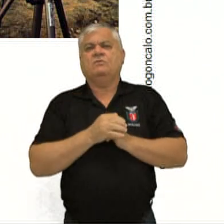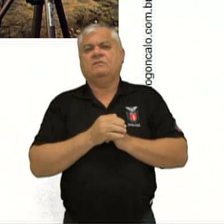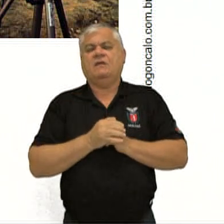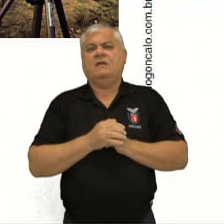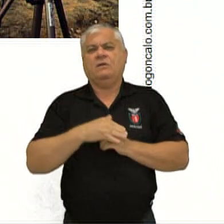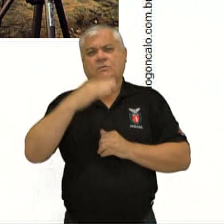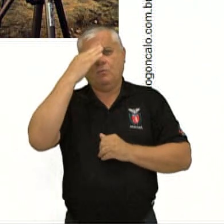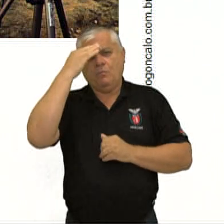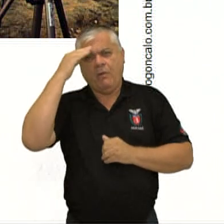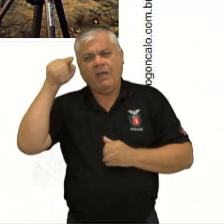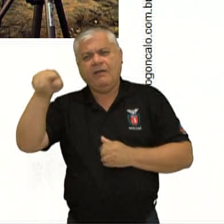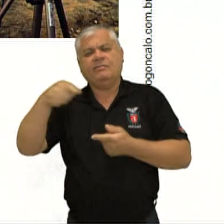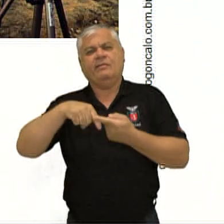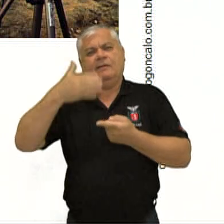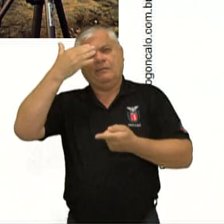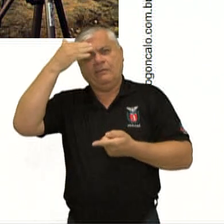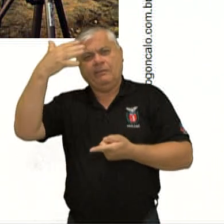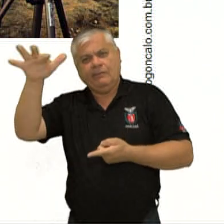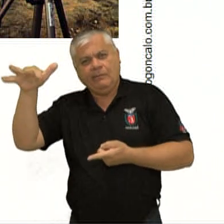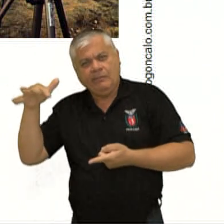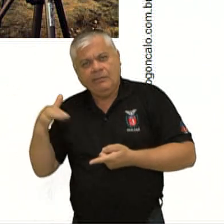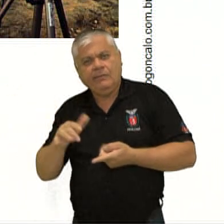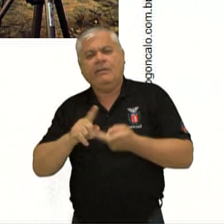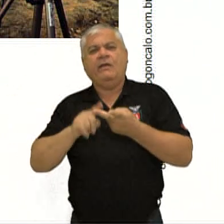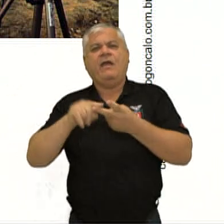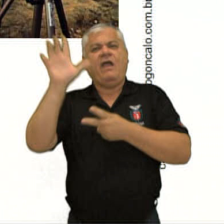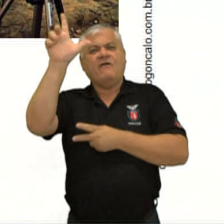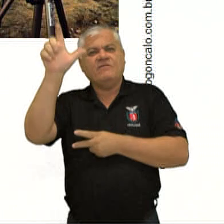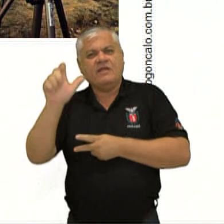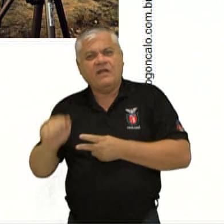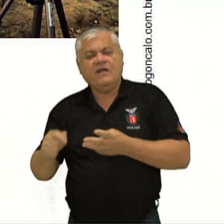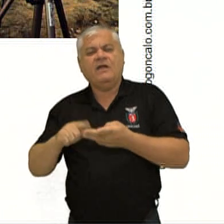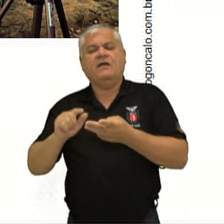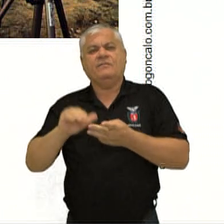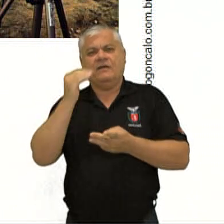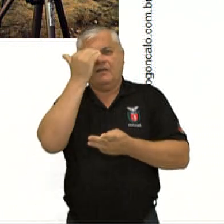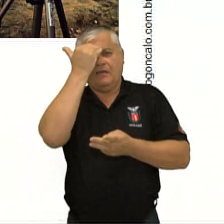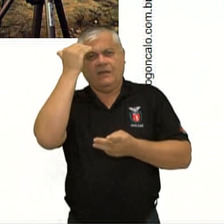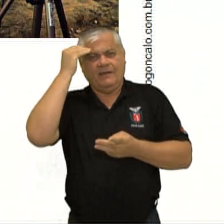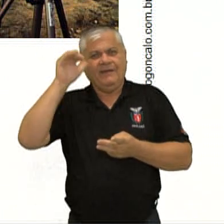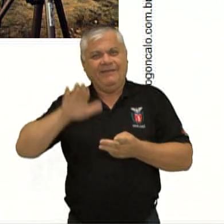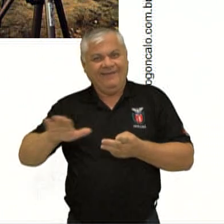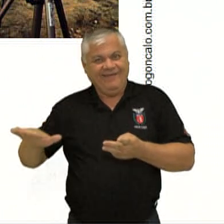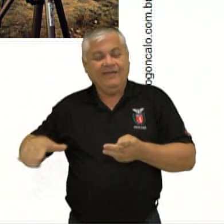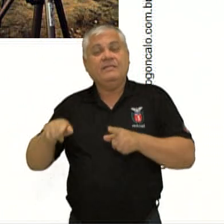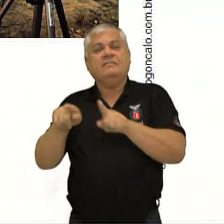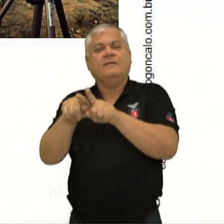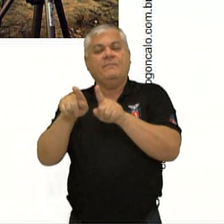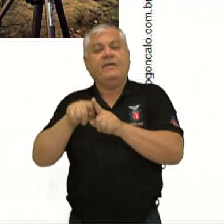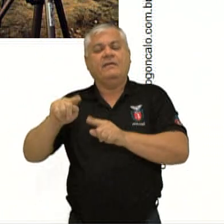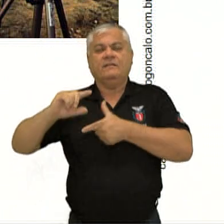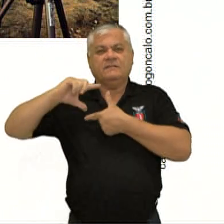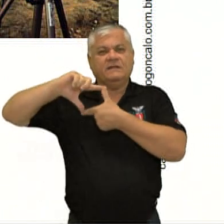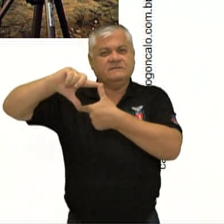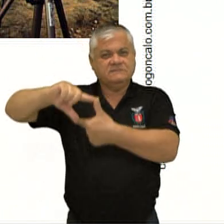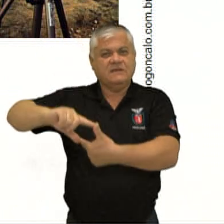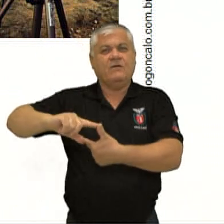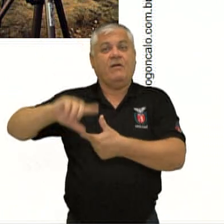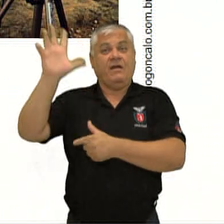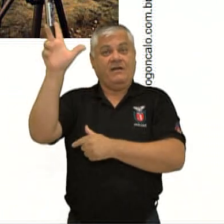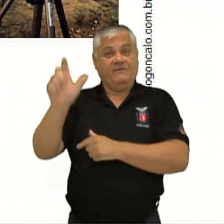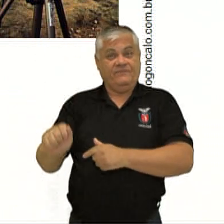Umbanda indígena e das religiões de matriz africana e das religiões como Candomblé, por exemplo, da tradição propriamente